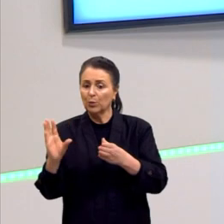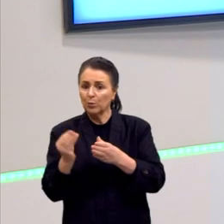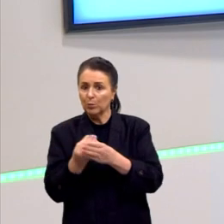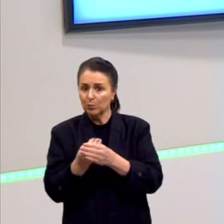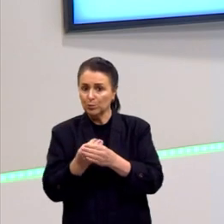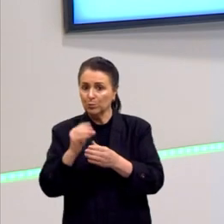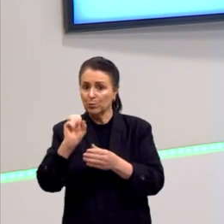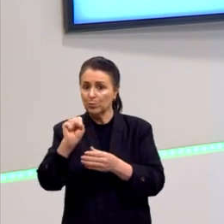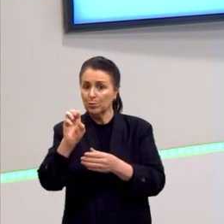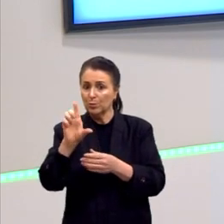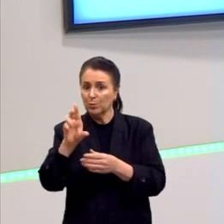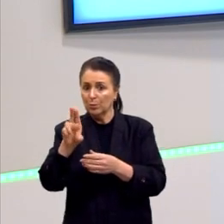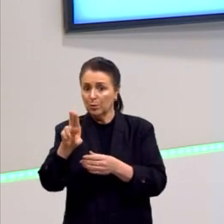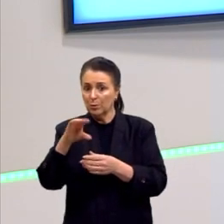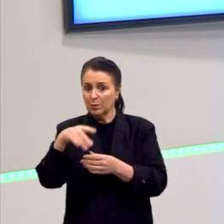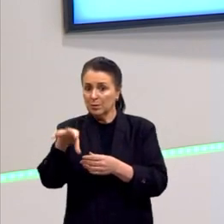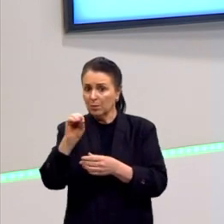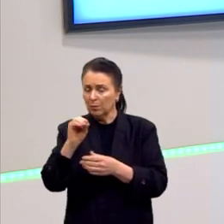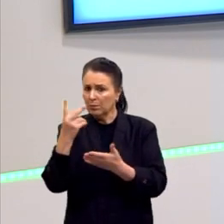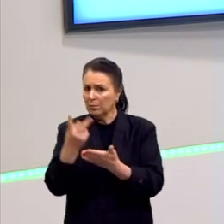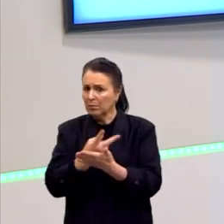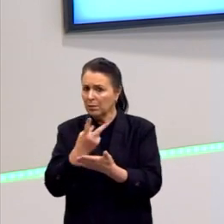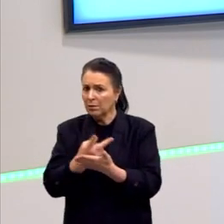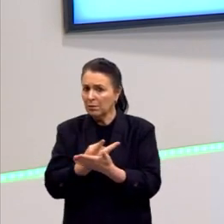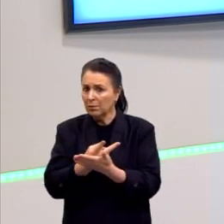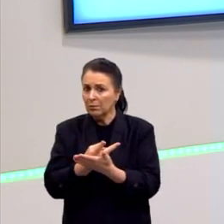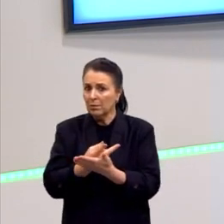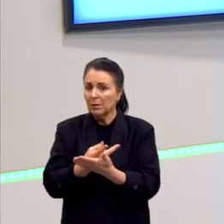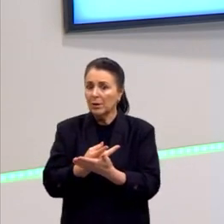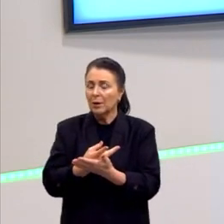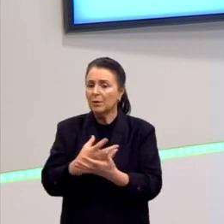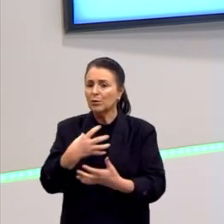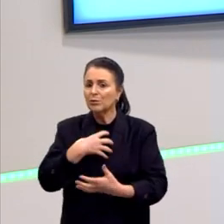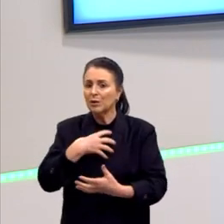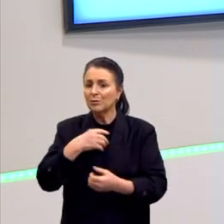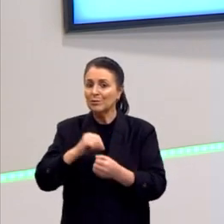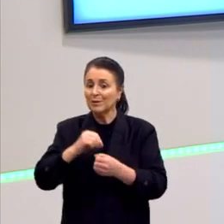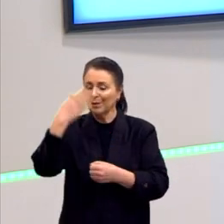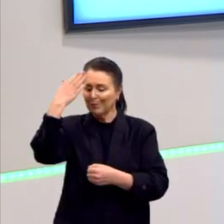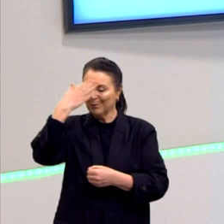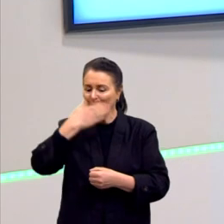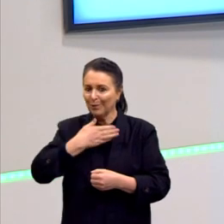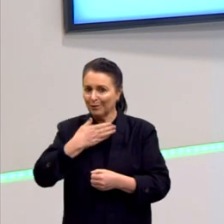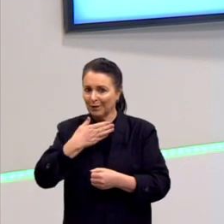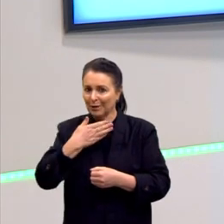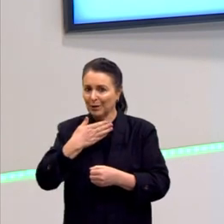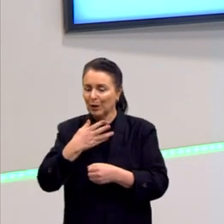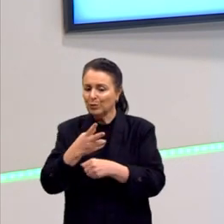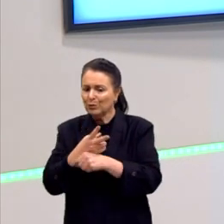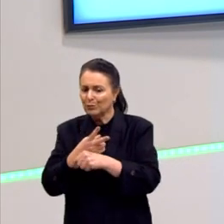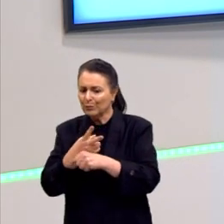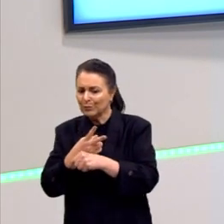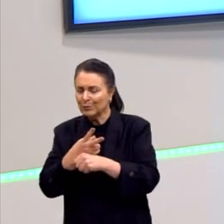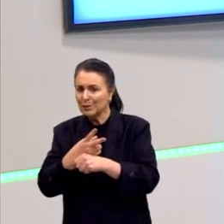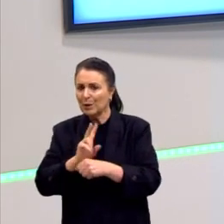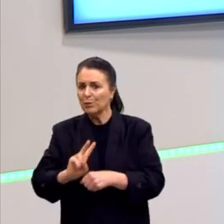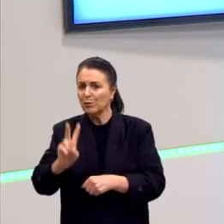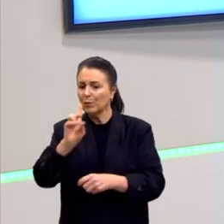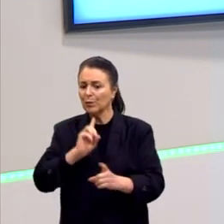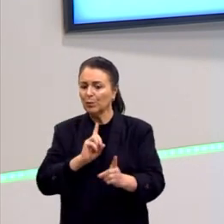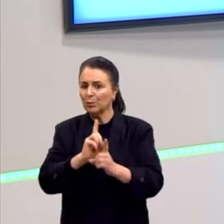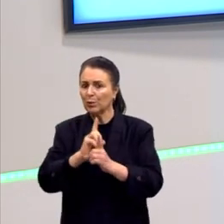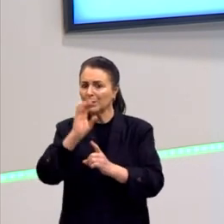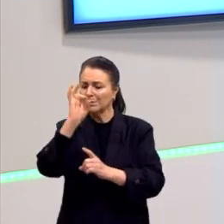conjunto solução tá errado então é uma forma de fazer aquela prova real né de verificar se o valor que nós